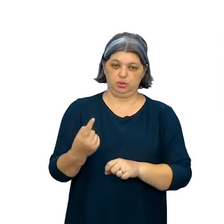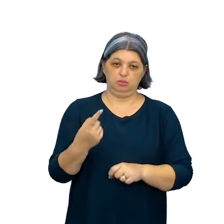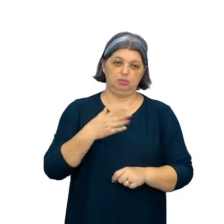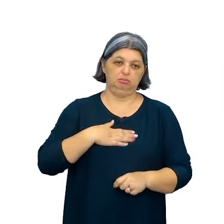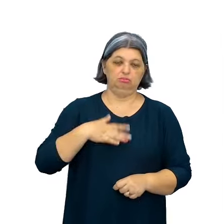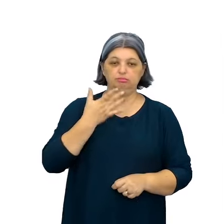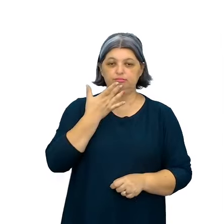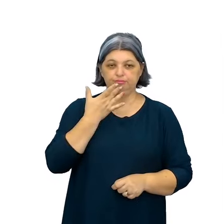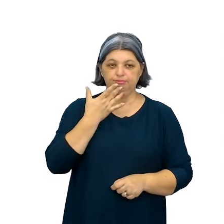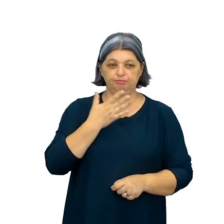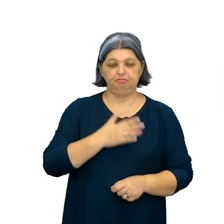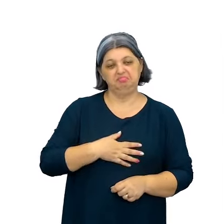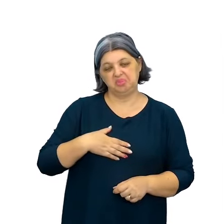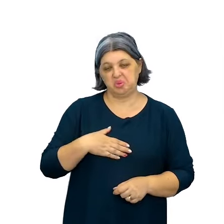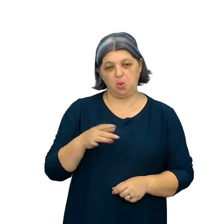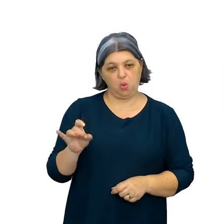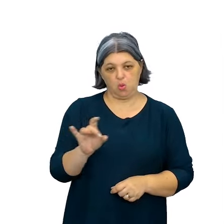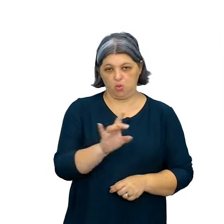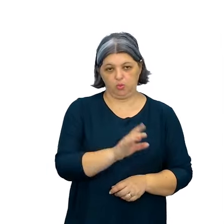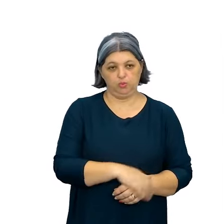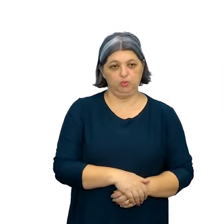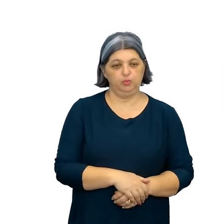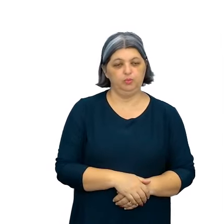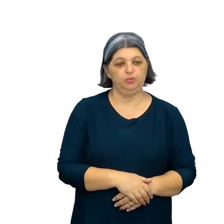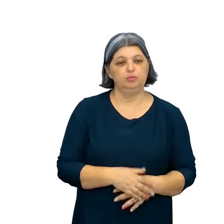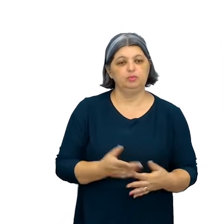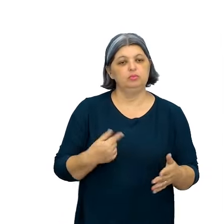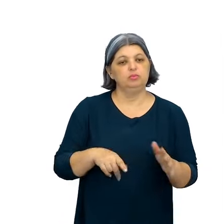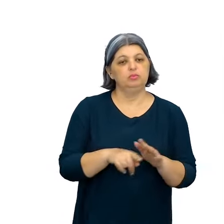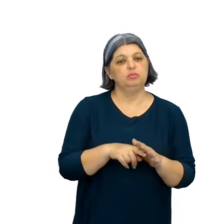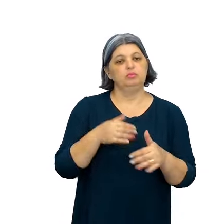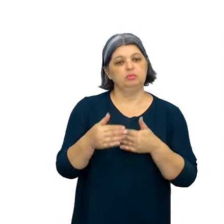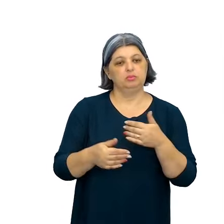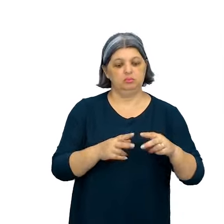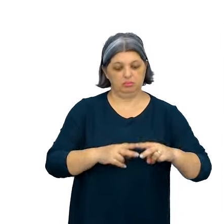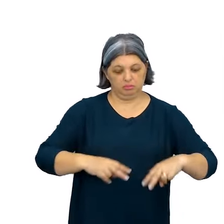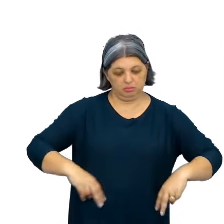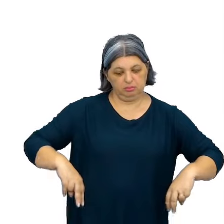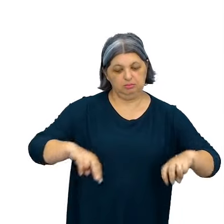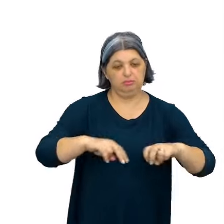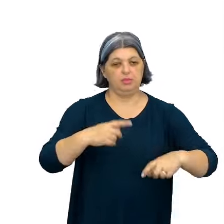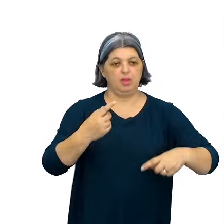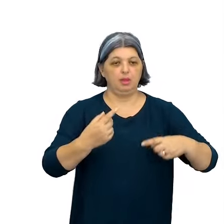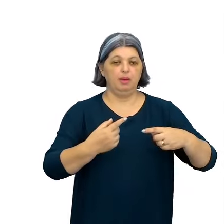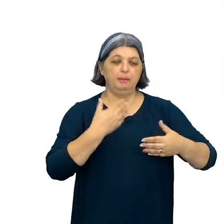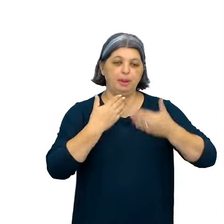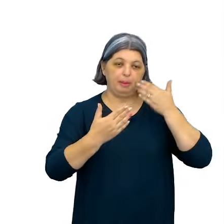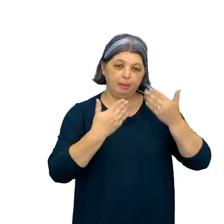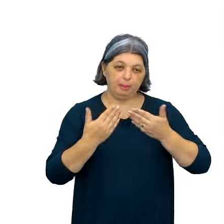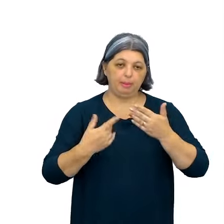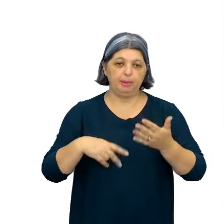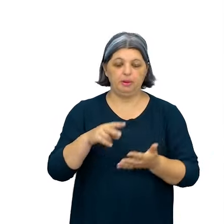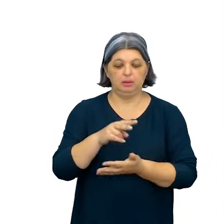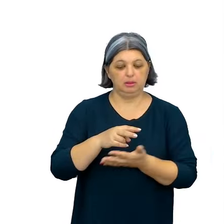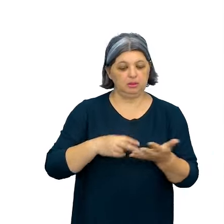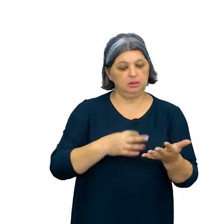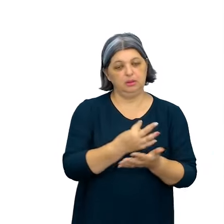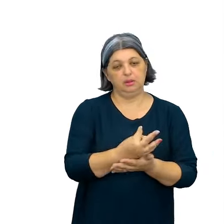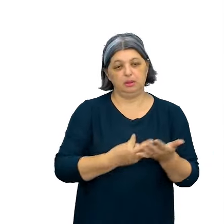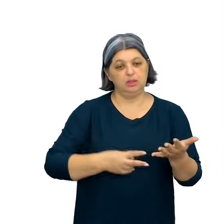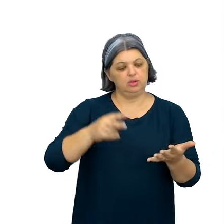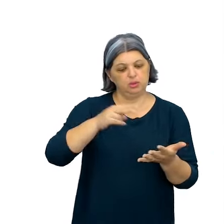gosto deles, né? Em seguida, realize uma roda de conversa e incentive os alunos a falarem sobre os textos lidos